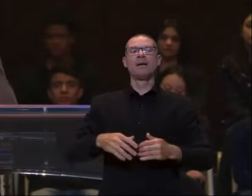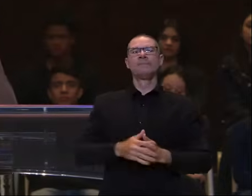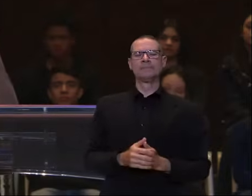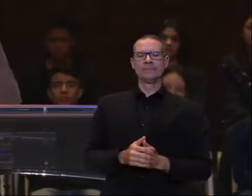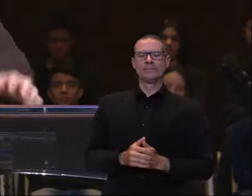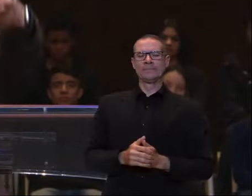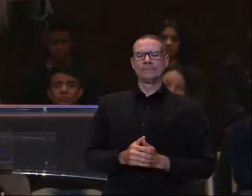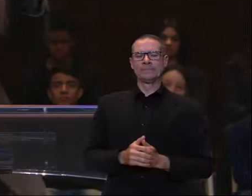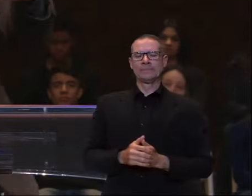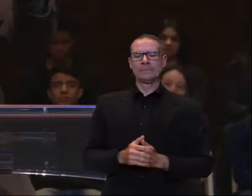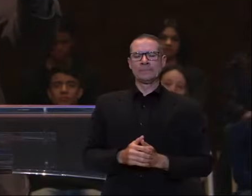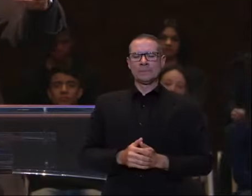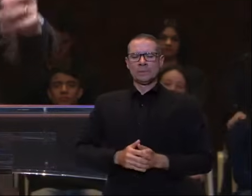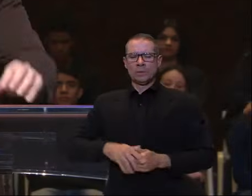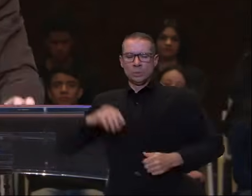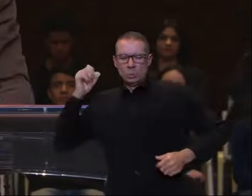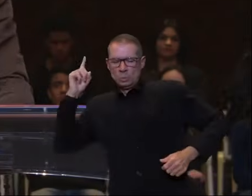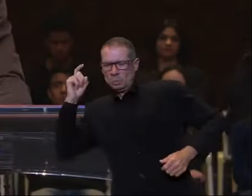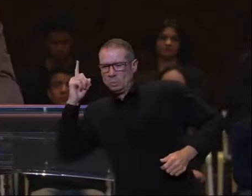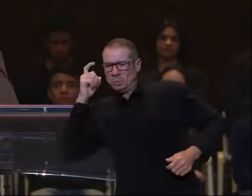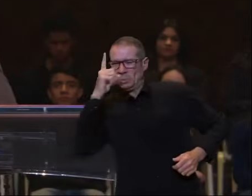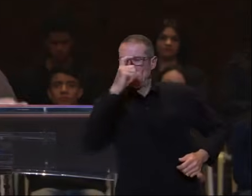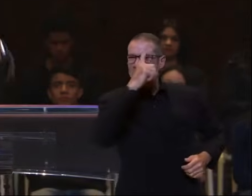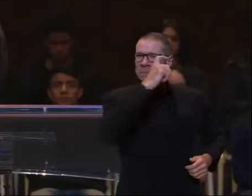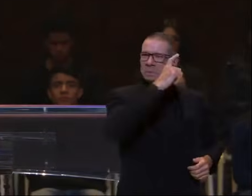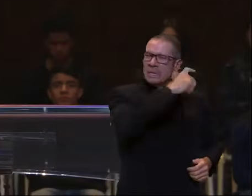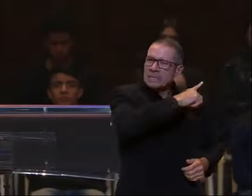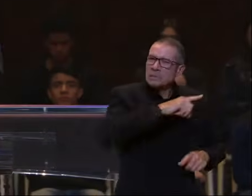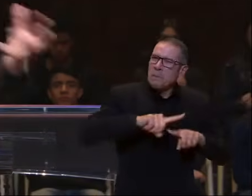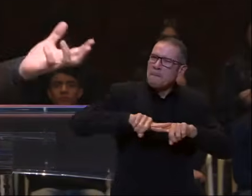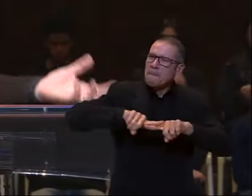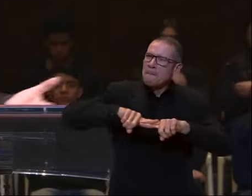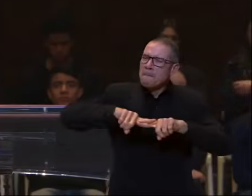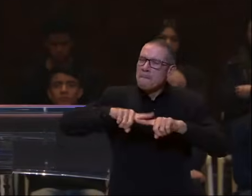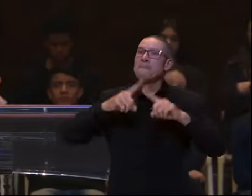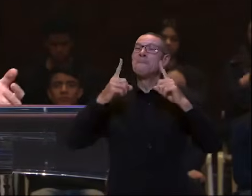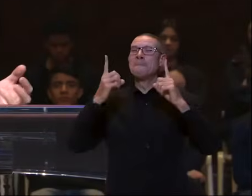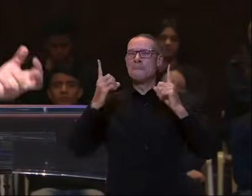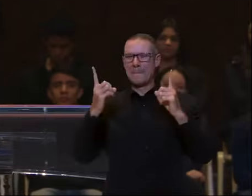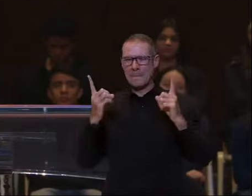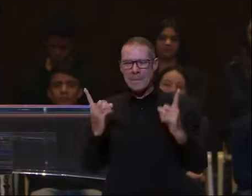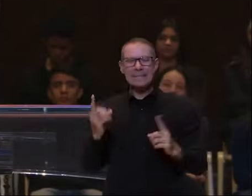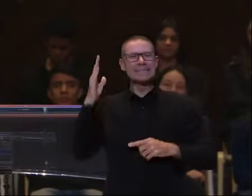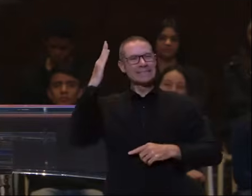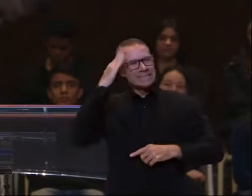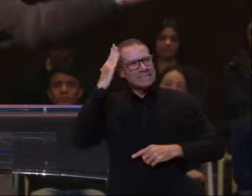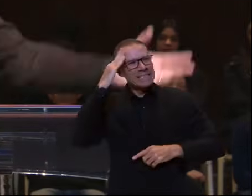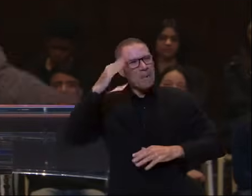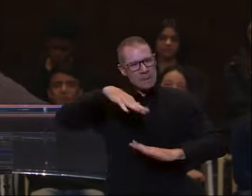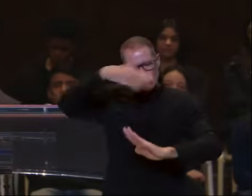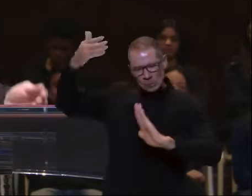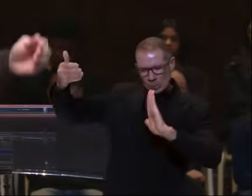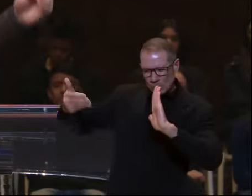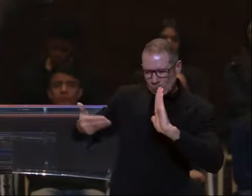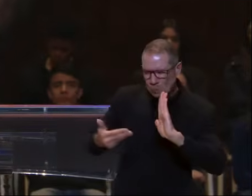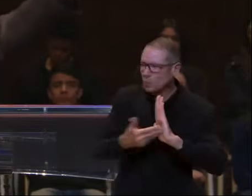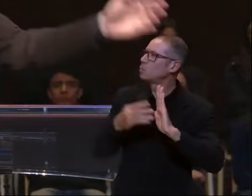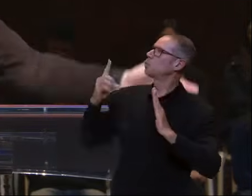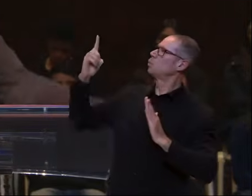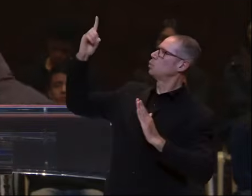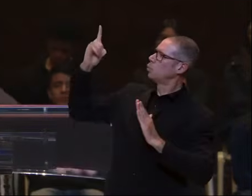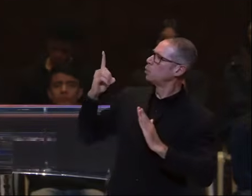quão penoso seria. Mas mesmo assim, sabendo de tudo, que o